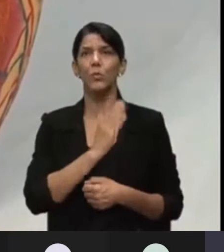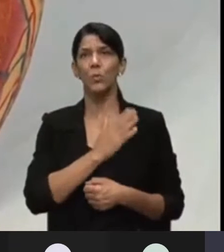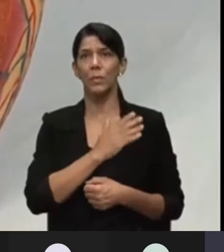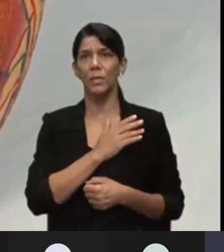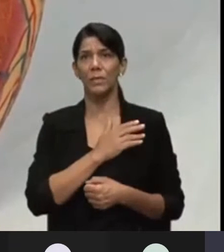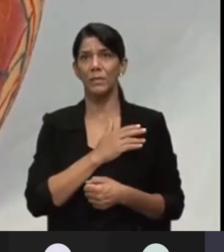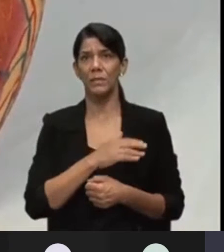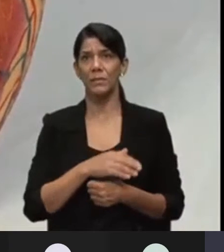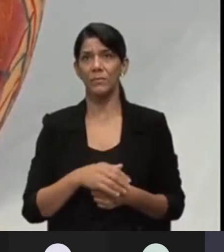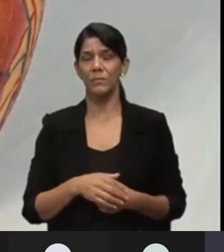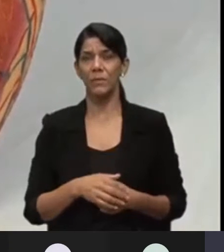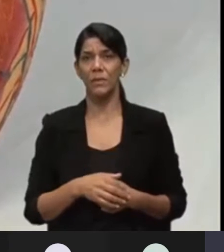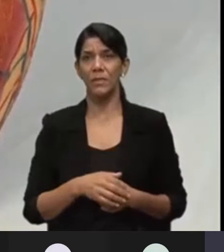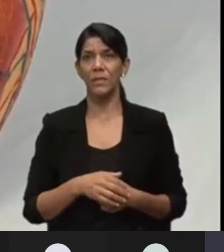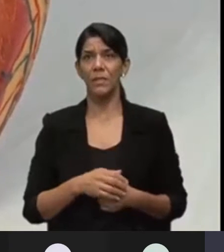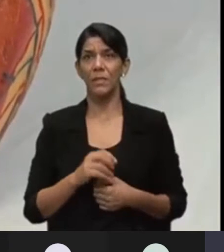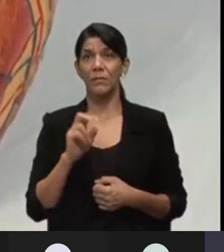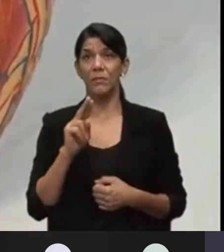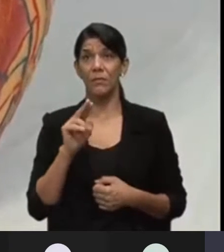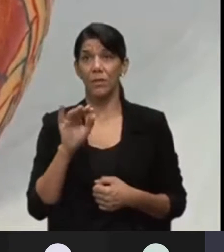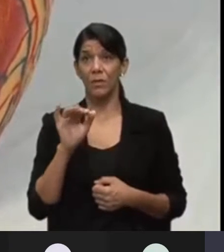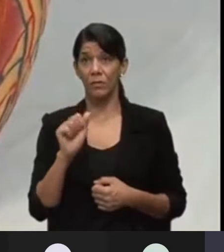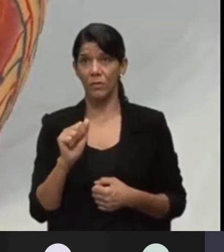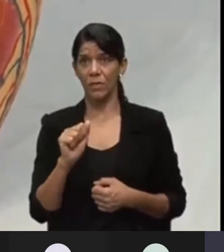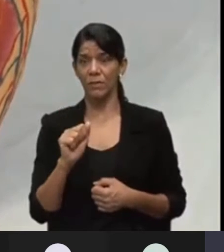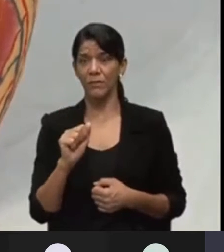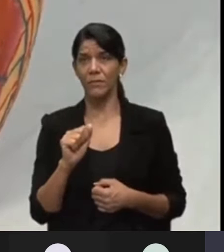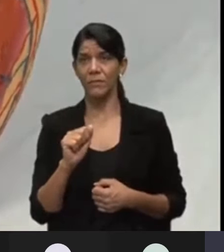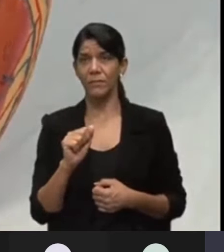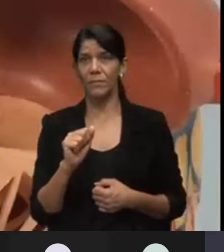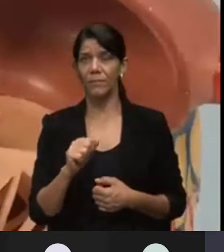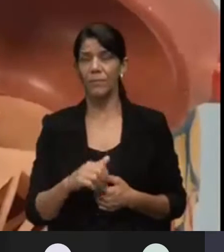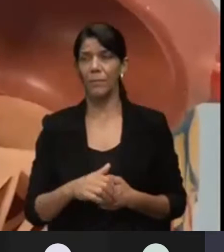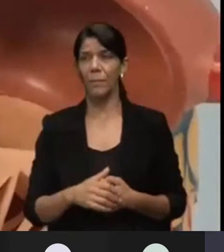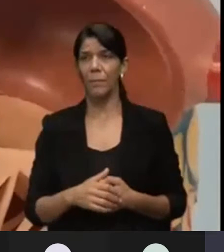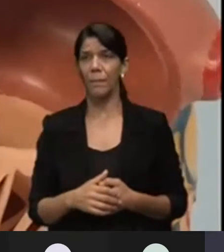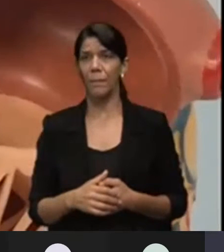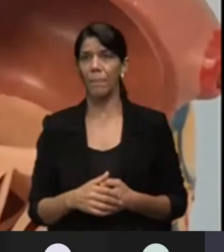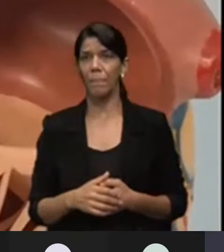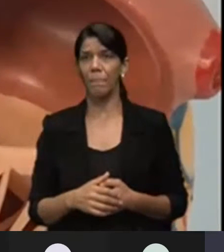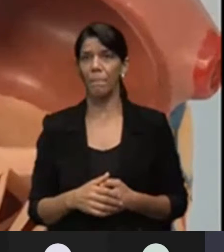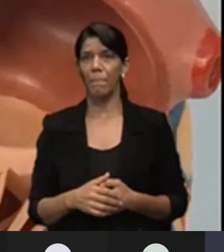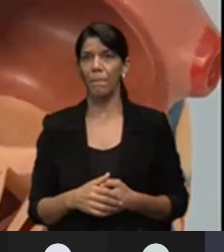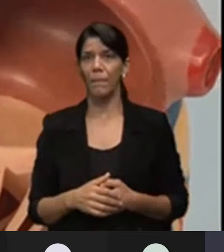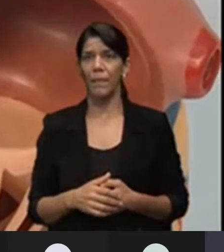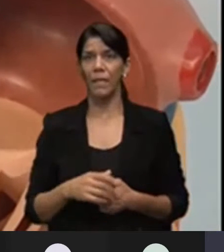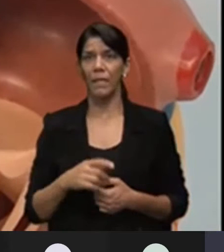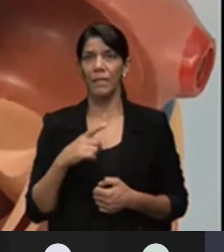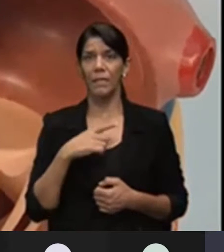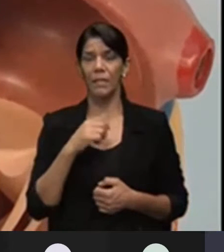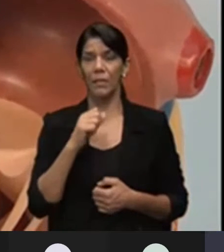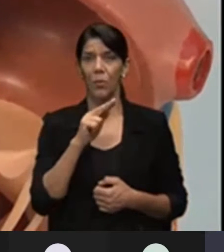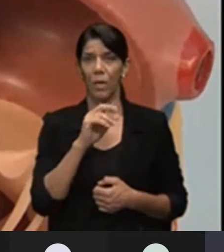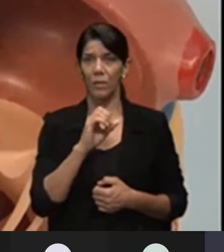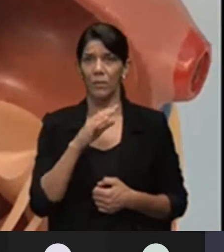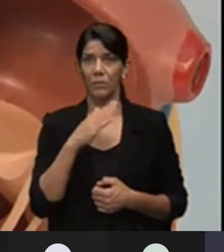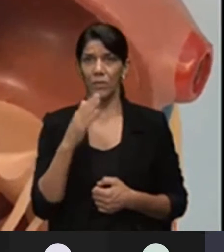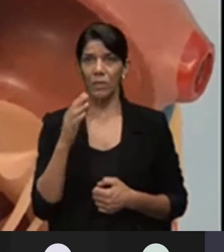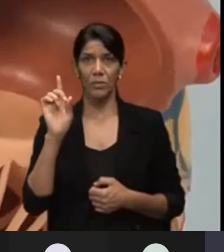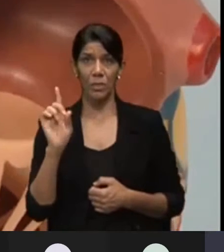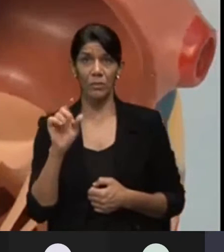coração, válvula, válvula, né? Formando aí o limite entre átrio e ventrículo. Aqui nós temos o átrio